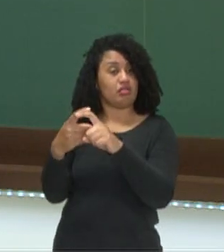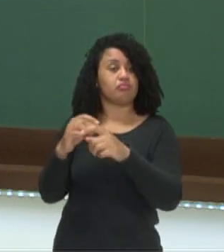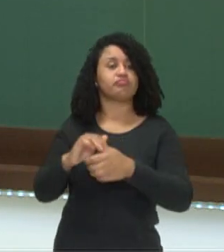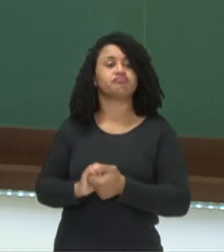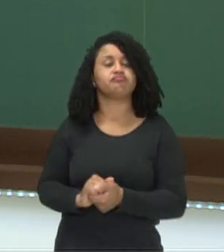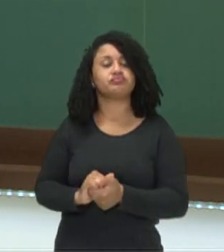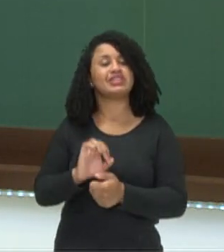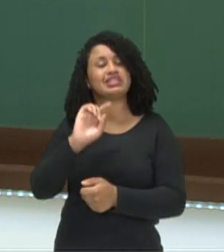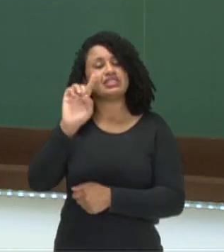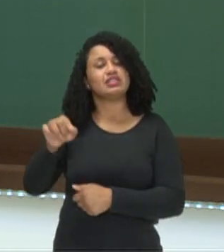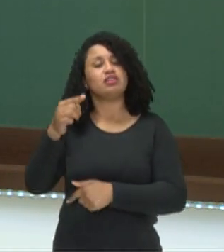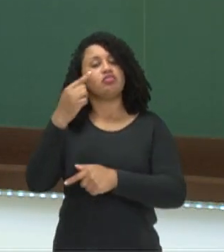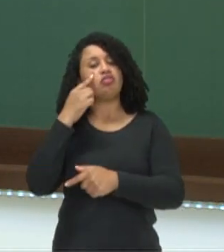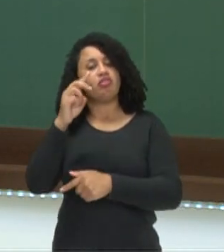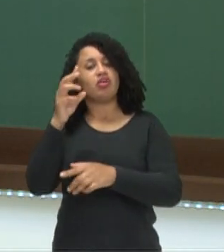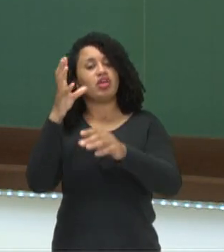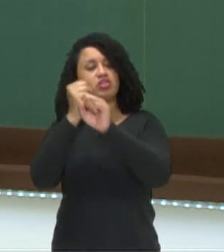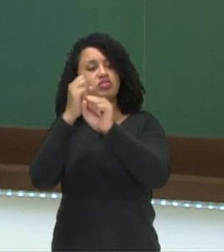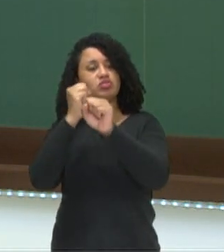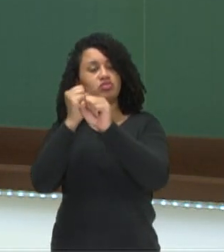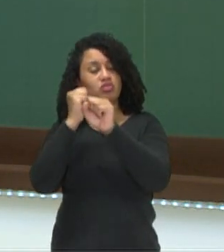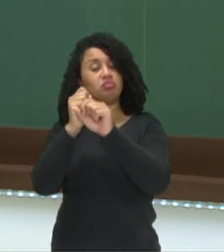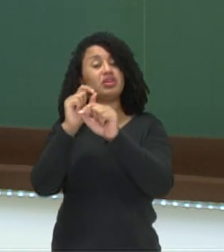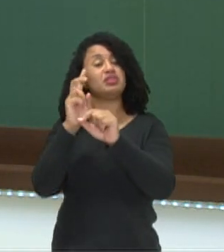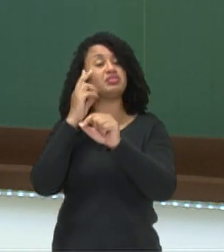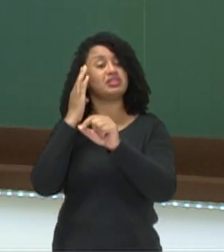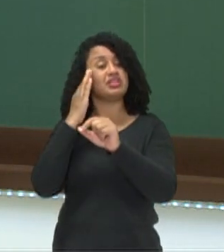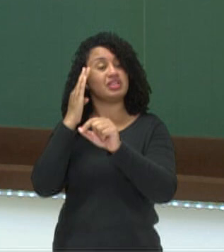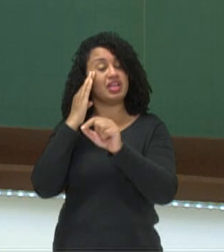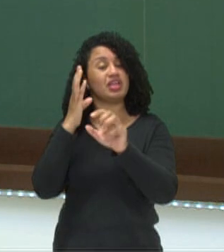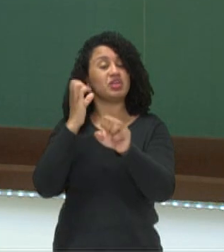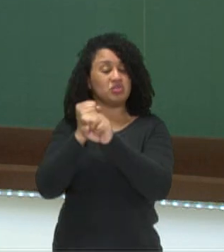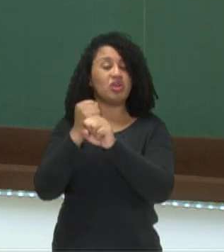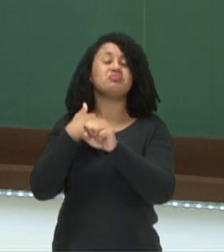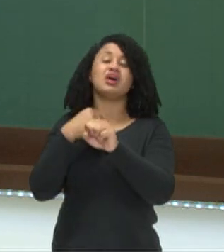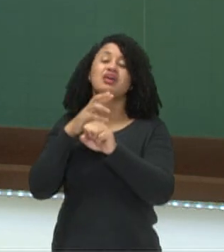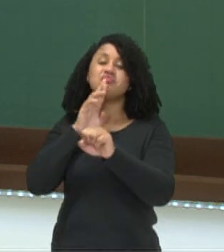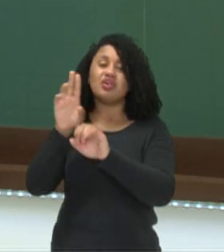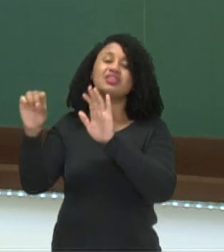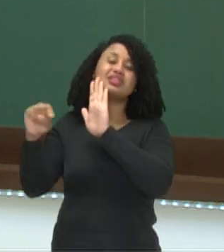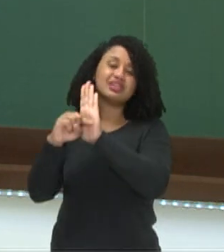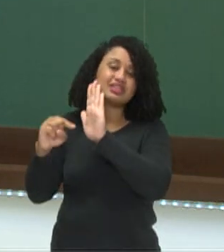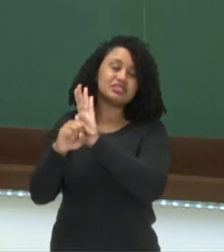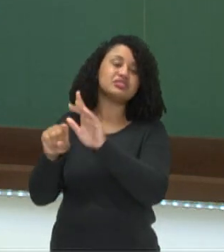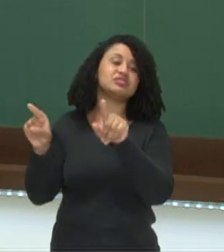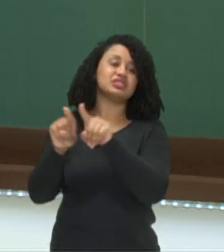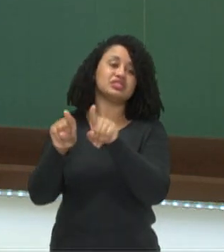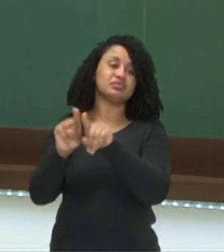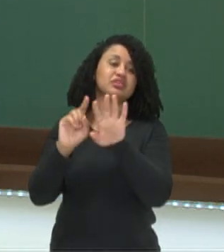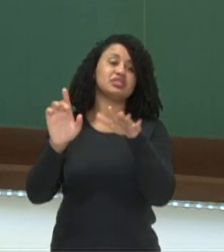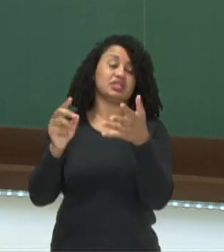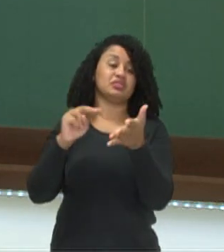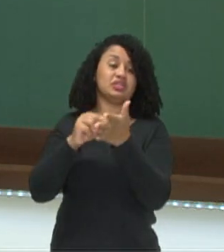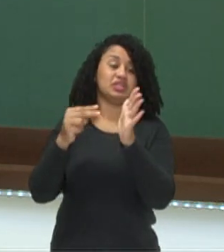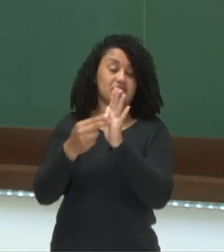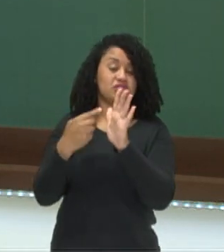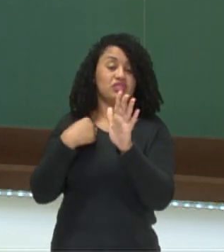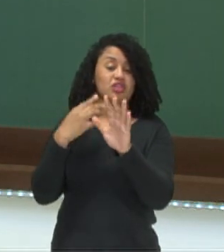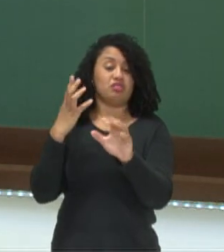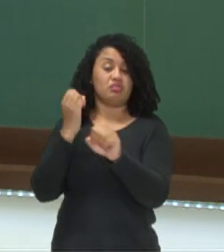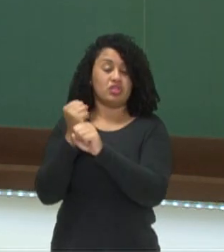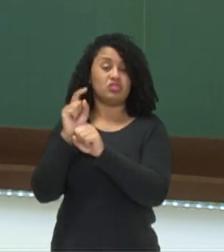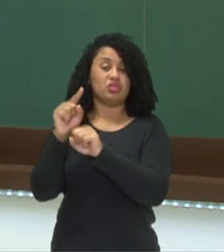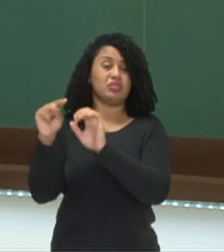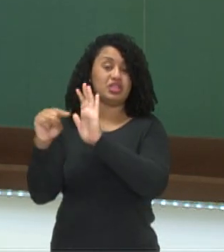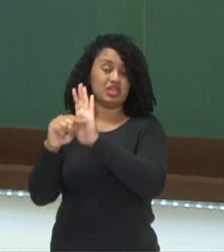se eu passar a analisar aqui em cima, eu sei que eles somados têm que dar negativo também. Então, significa que para a soma dar